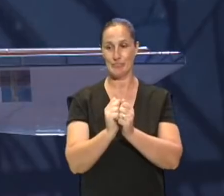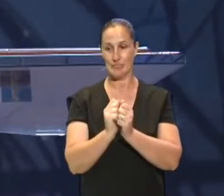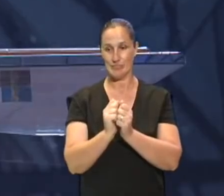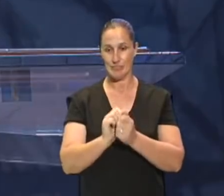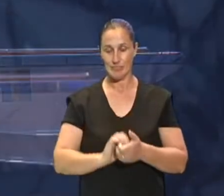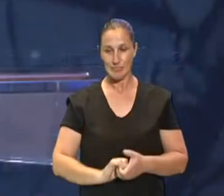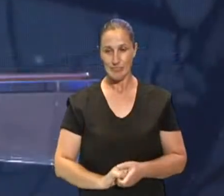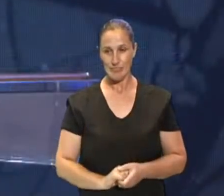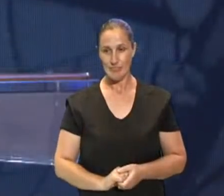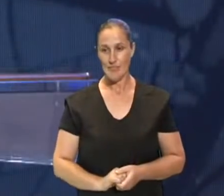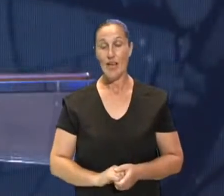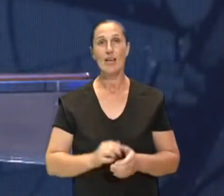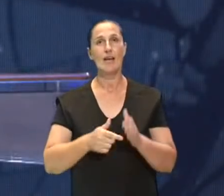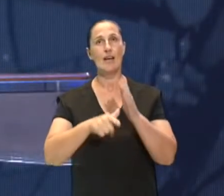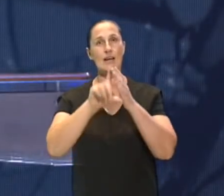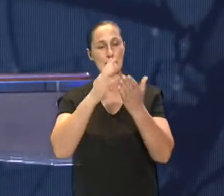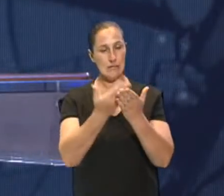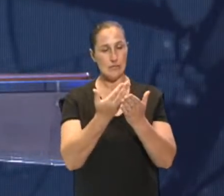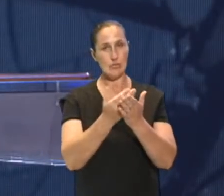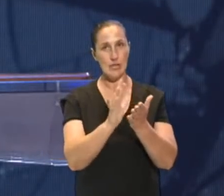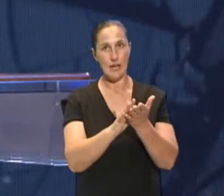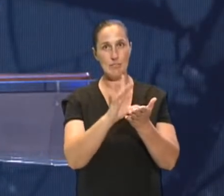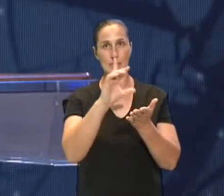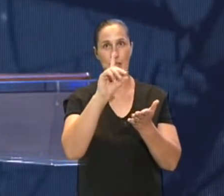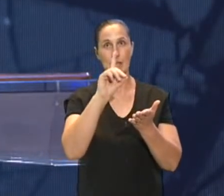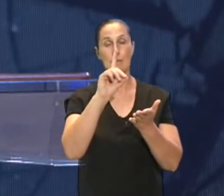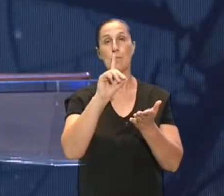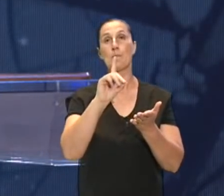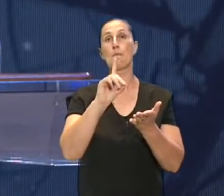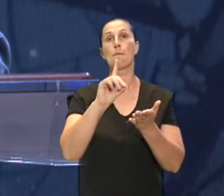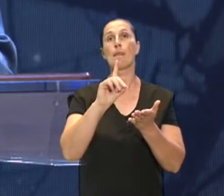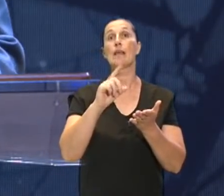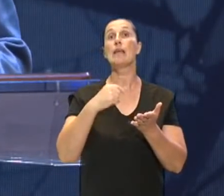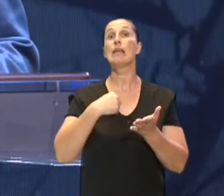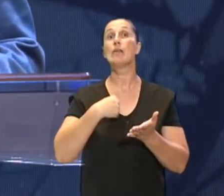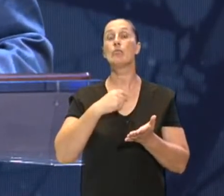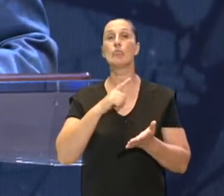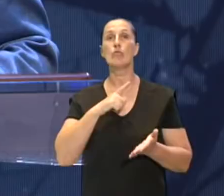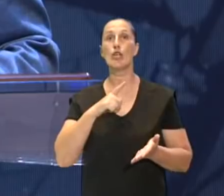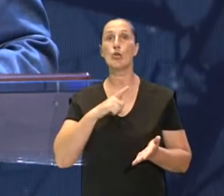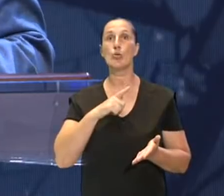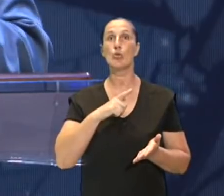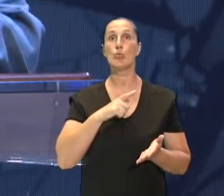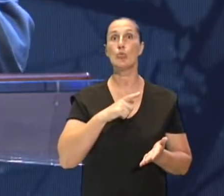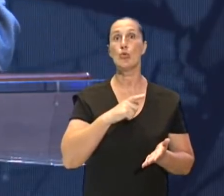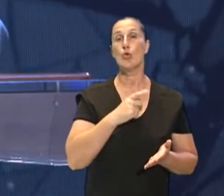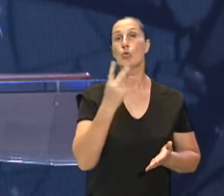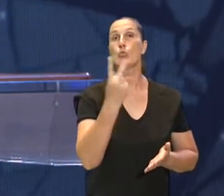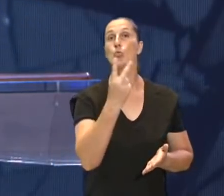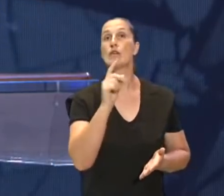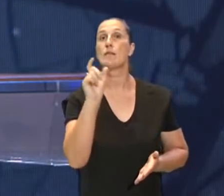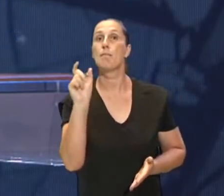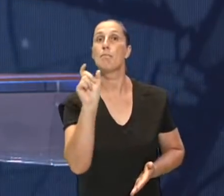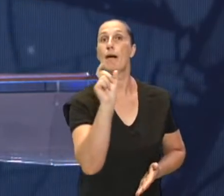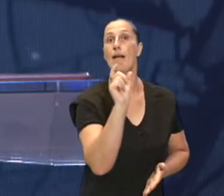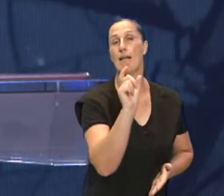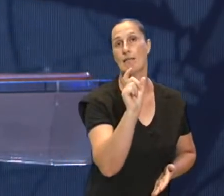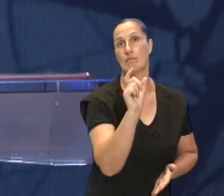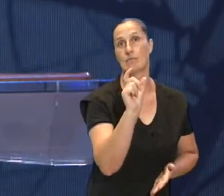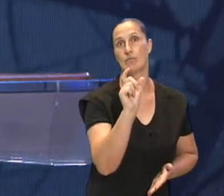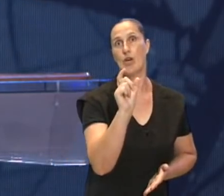de começar a meditar, eu tenho duas palavras aqui. A primeira é: não importa de onde você